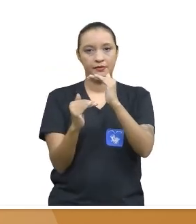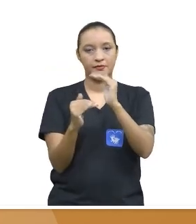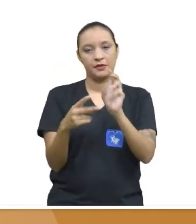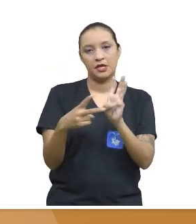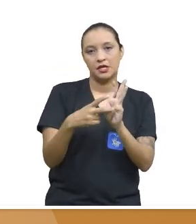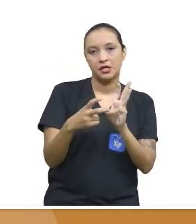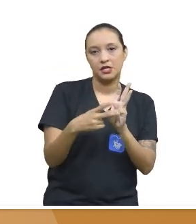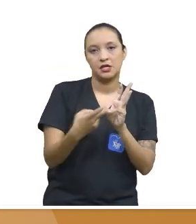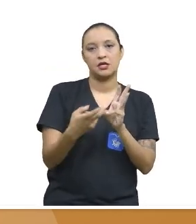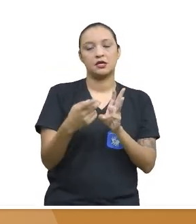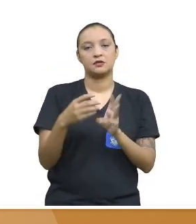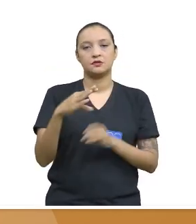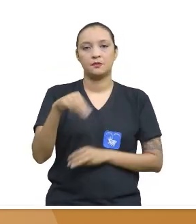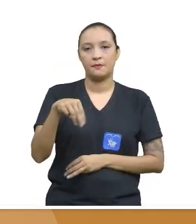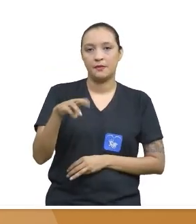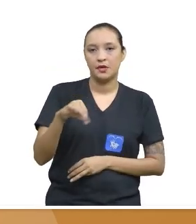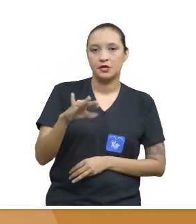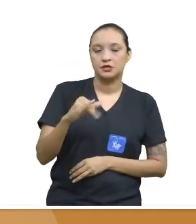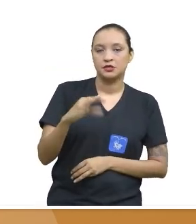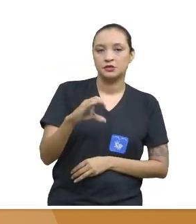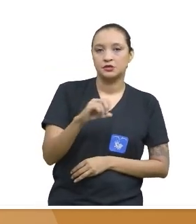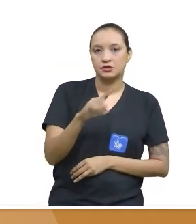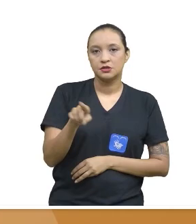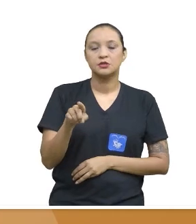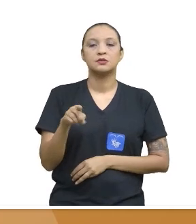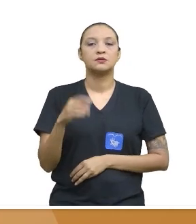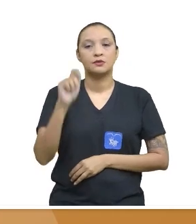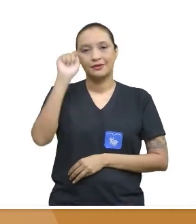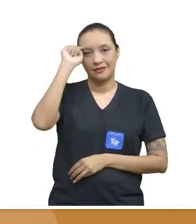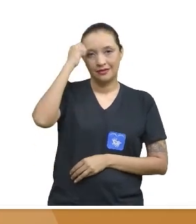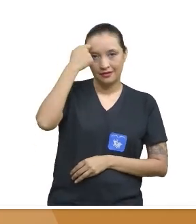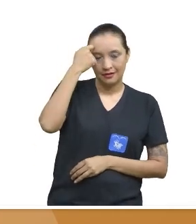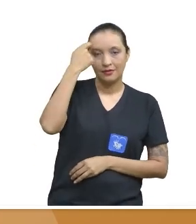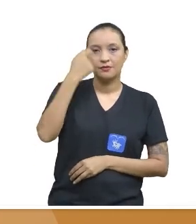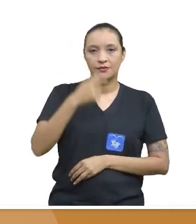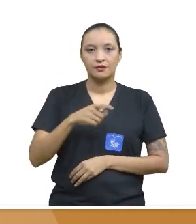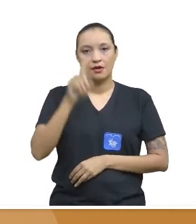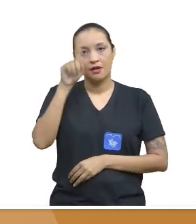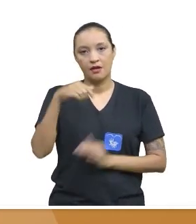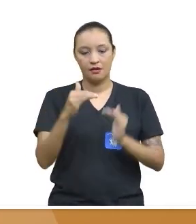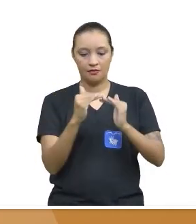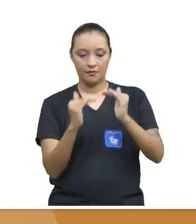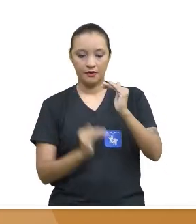índios, mestiços e negros, são considerados